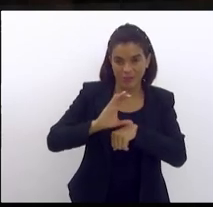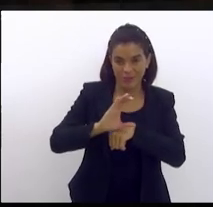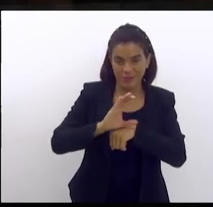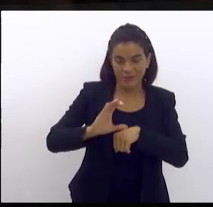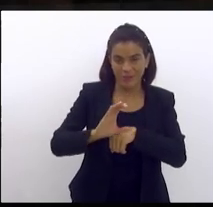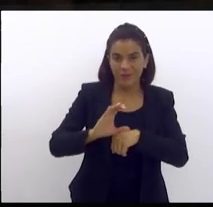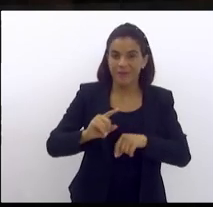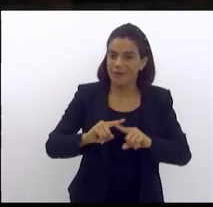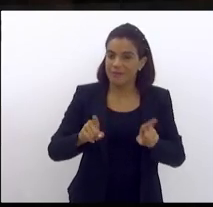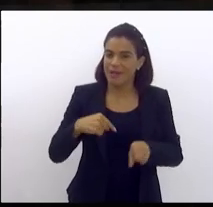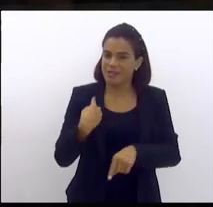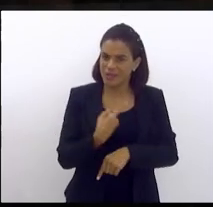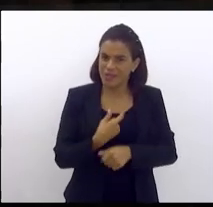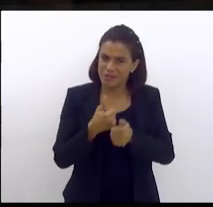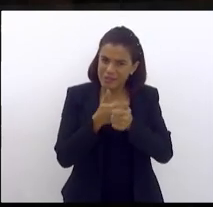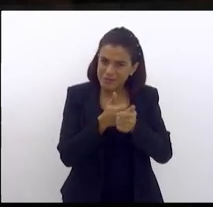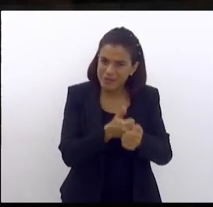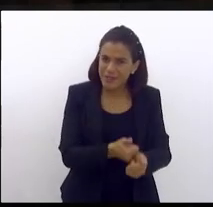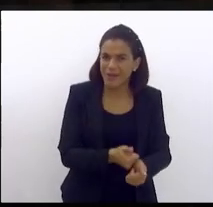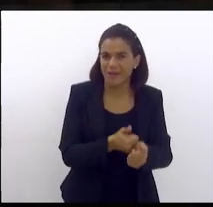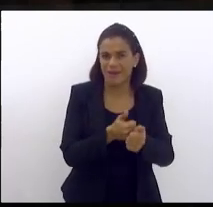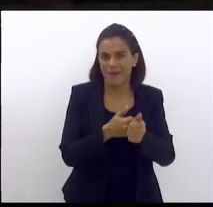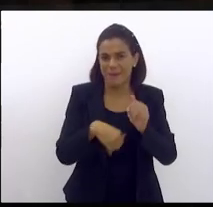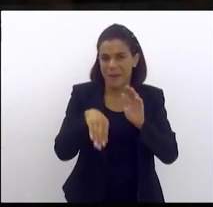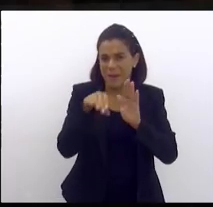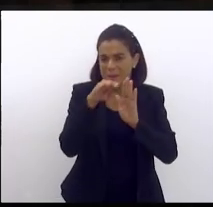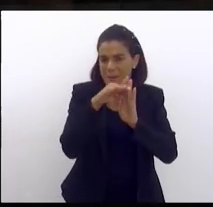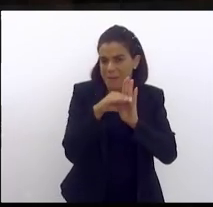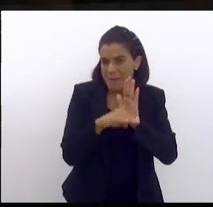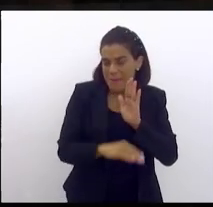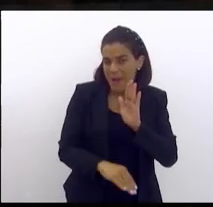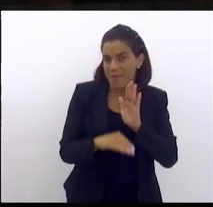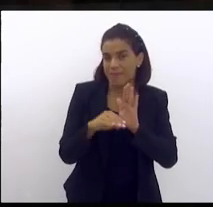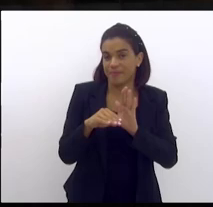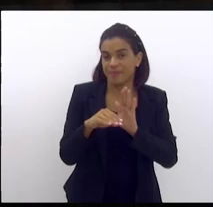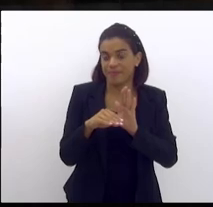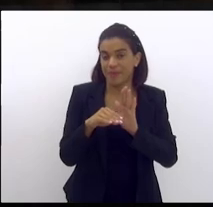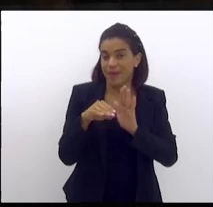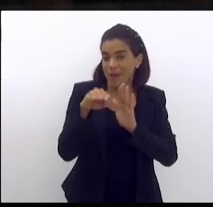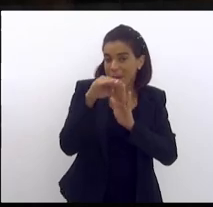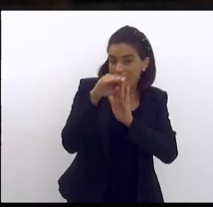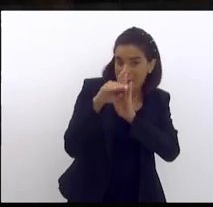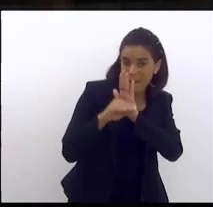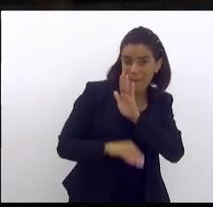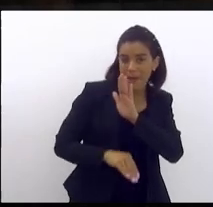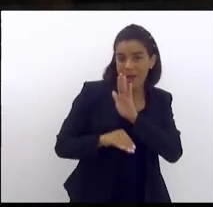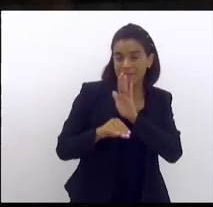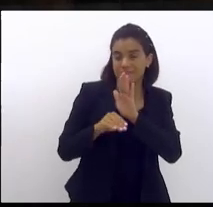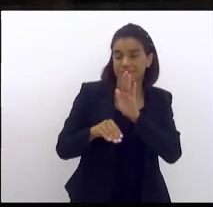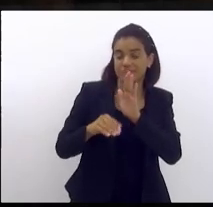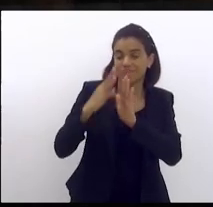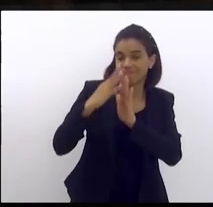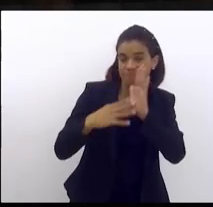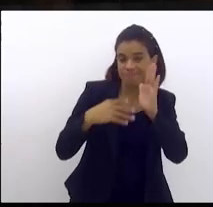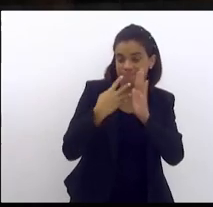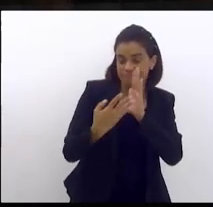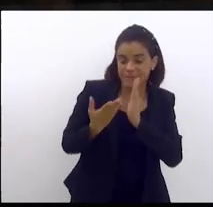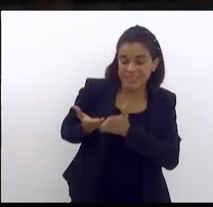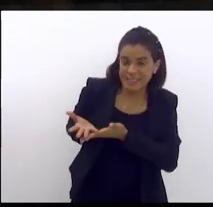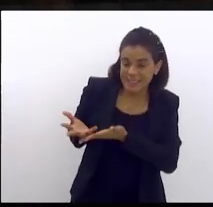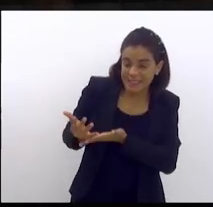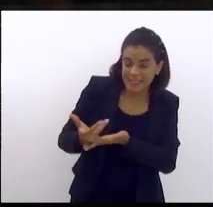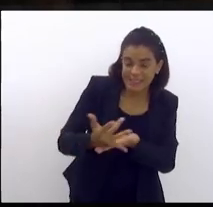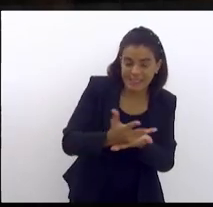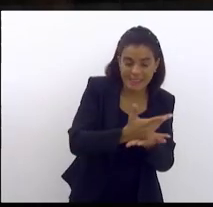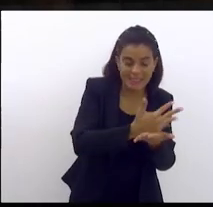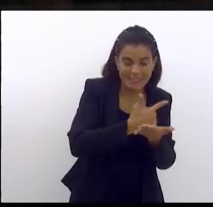aqui acompanhando porque o quadro de receitas do Estado do Rio de Janeiro